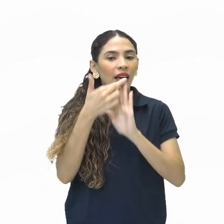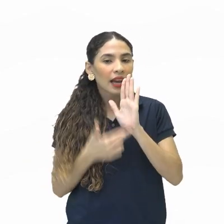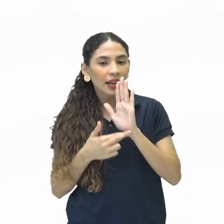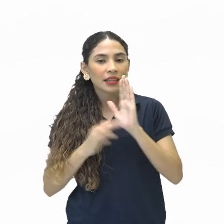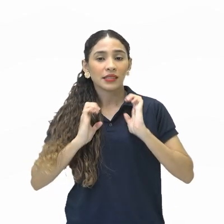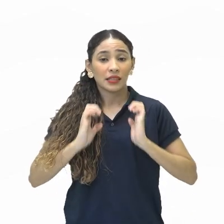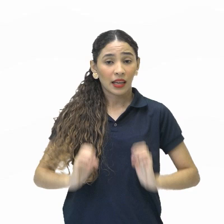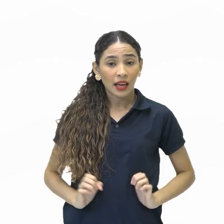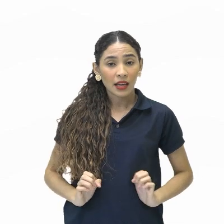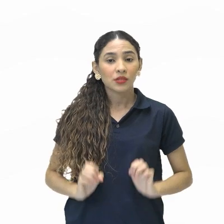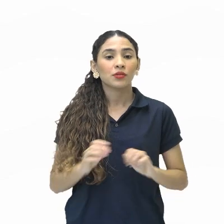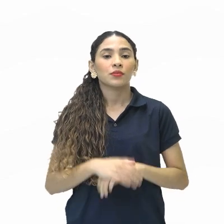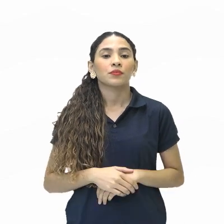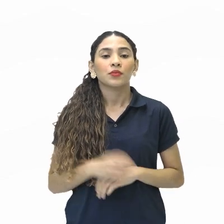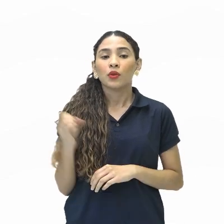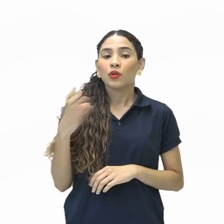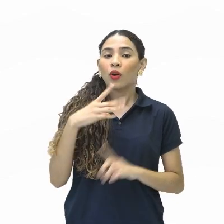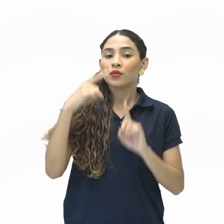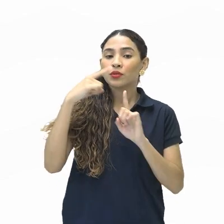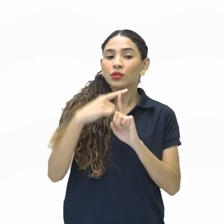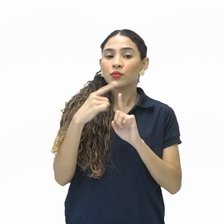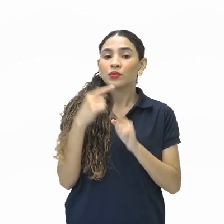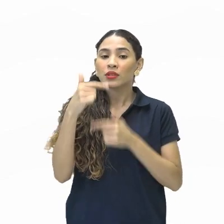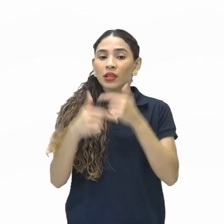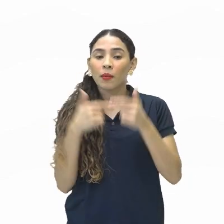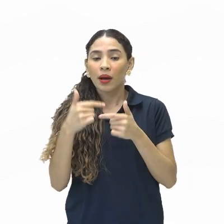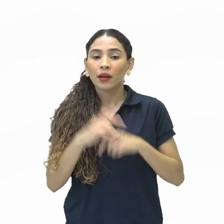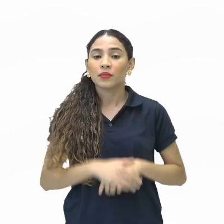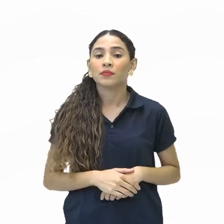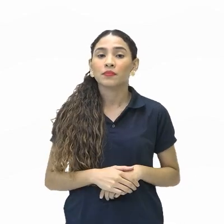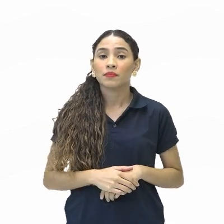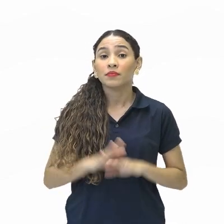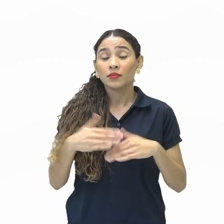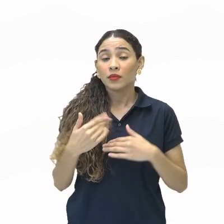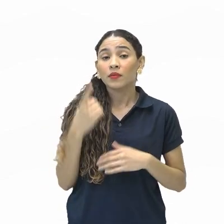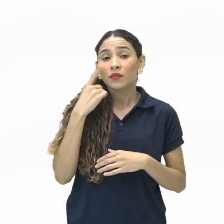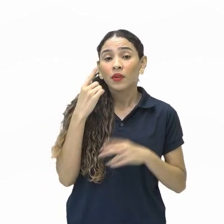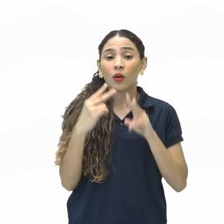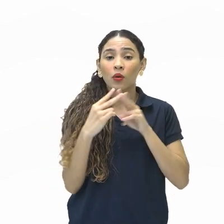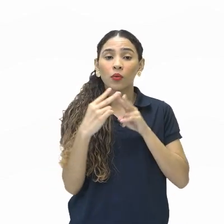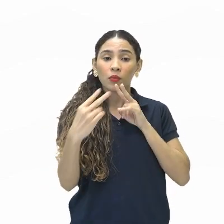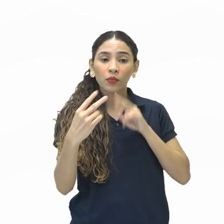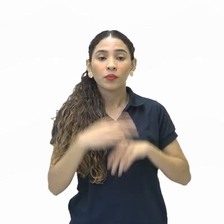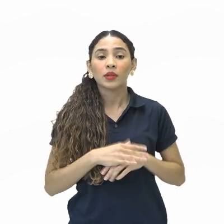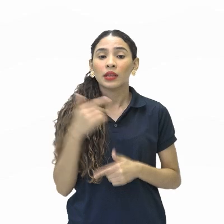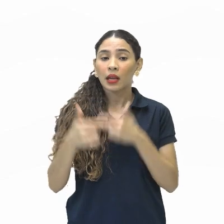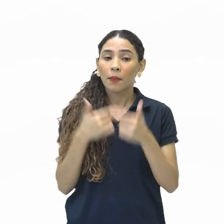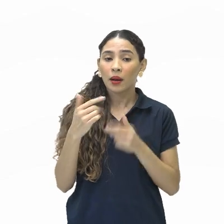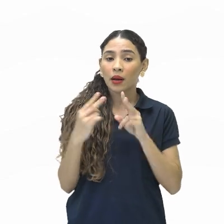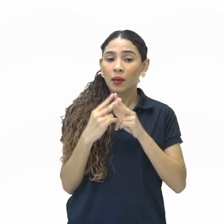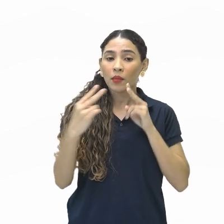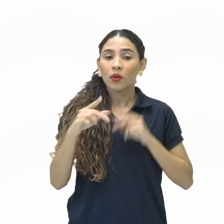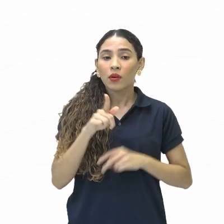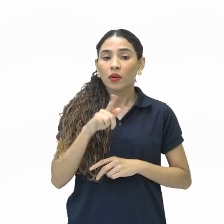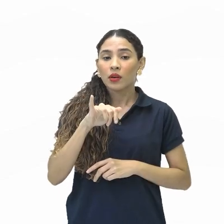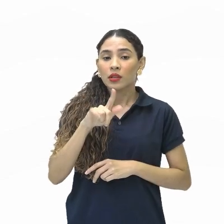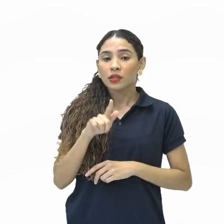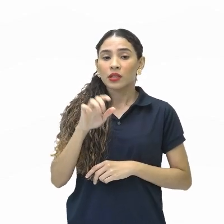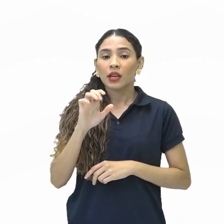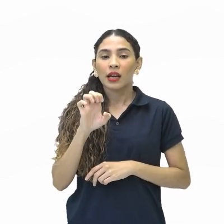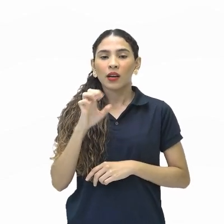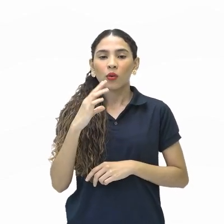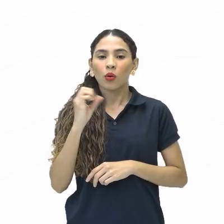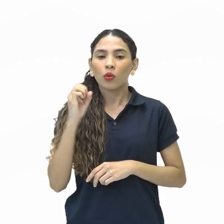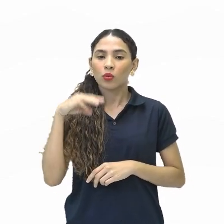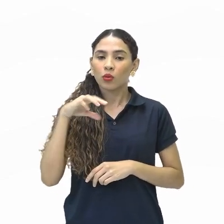dilemas éticos nas novas formas de trabalho, e aí a gente vai ver o home office, o trabalho remoto, o gig economy,